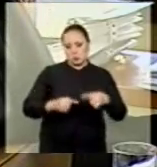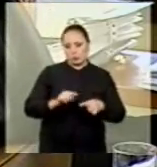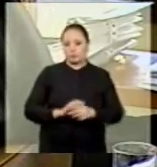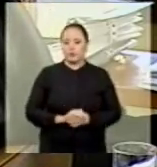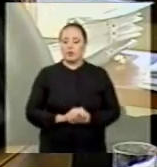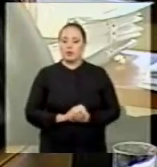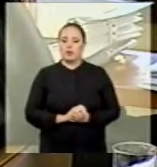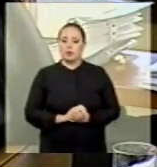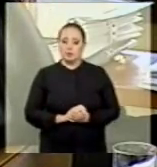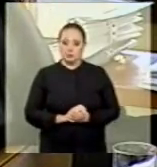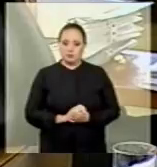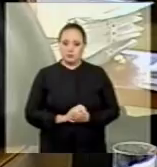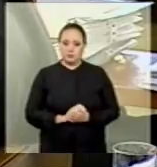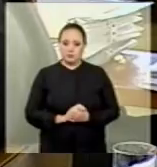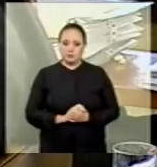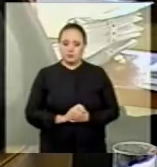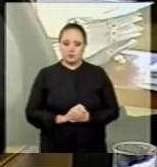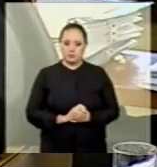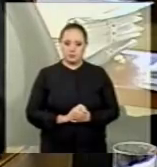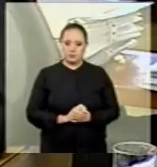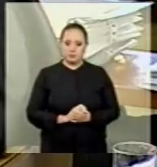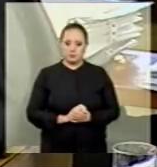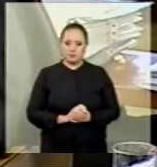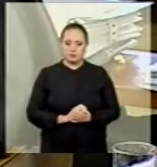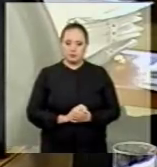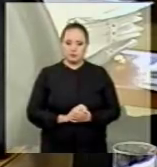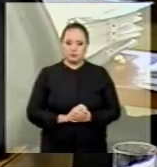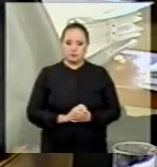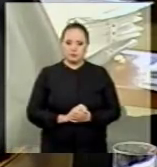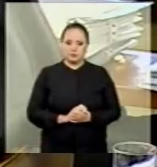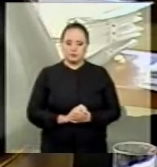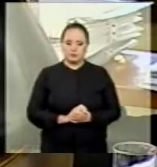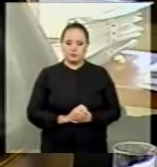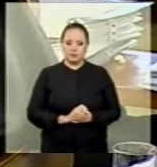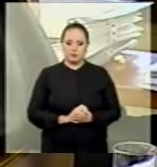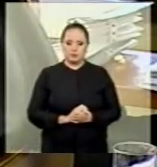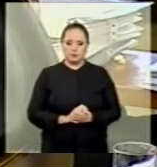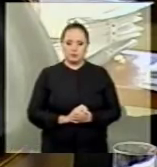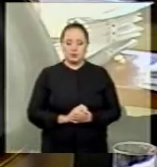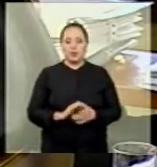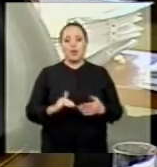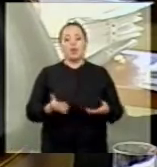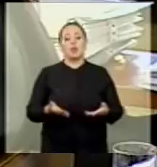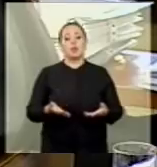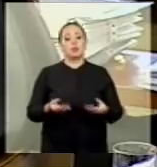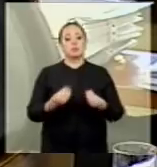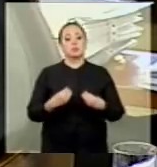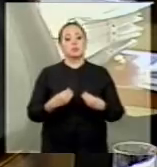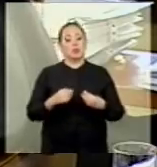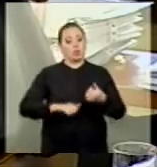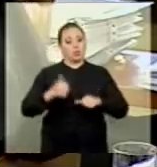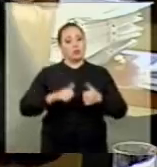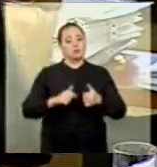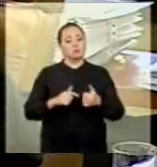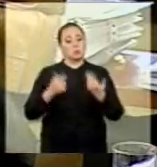louvo o eminente ministra-presidente que colocou para a nossa análise, louvo o